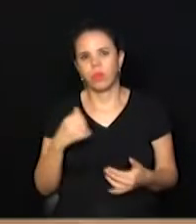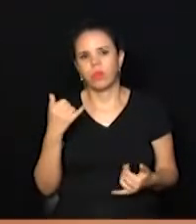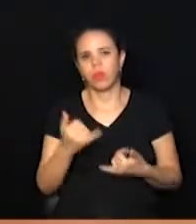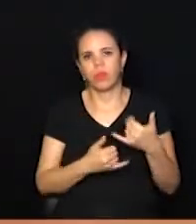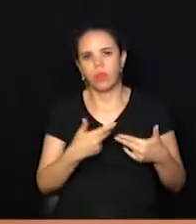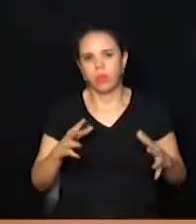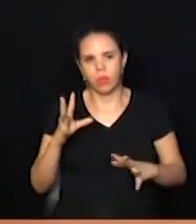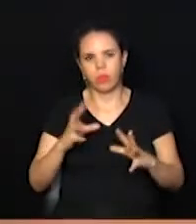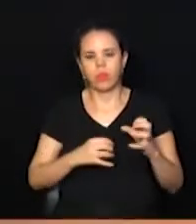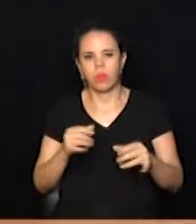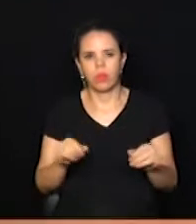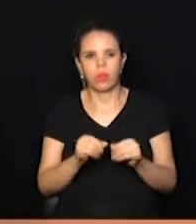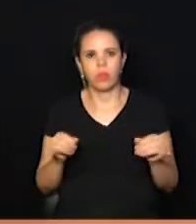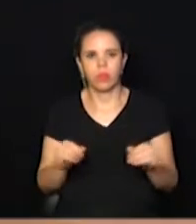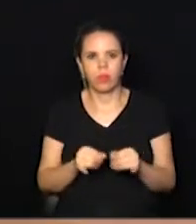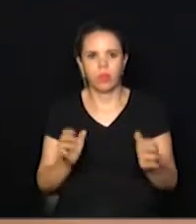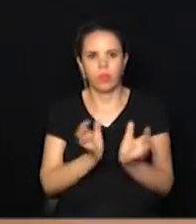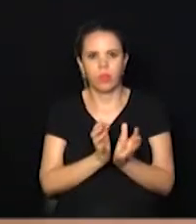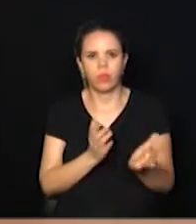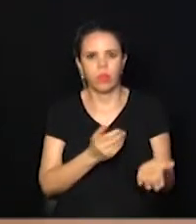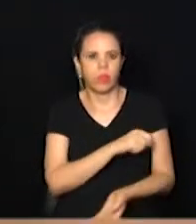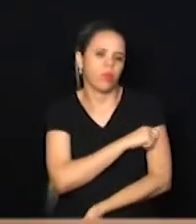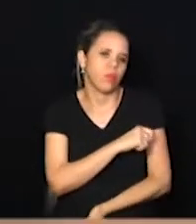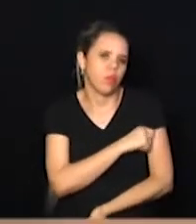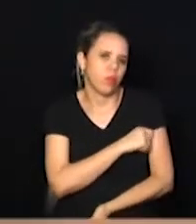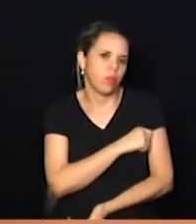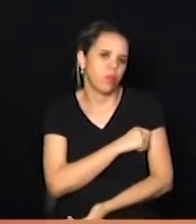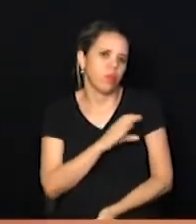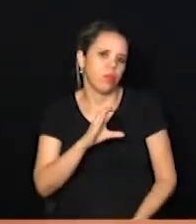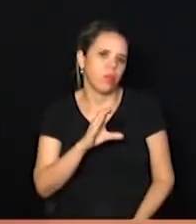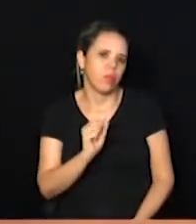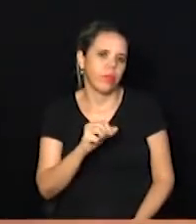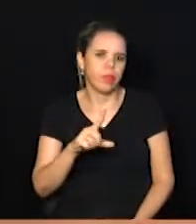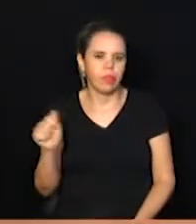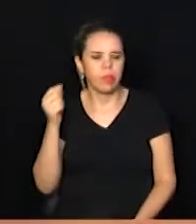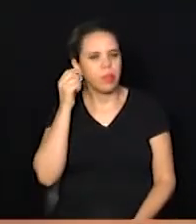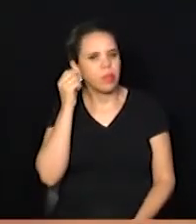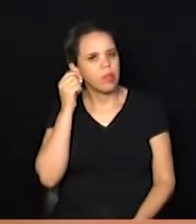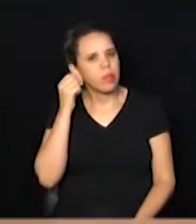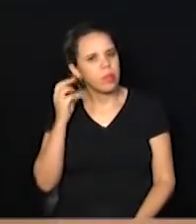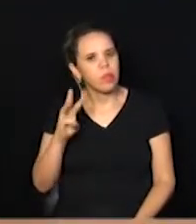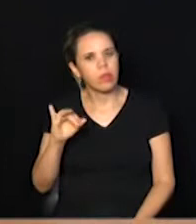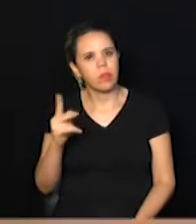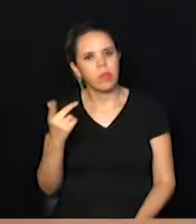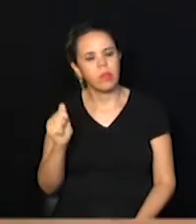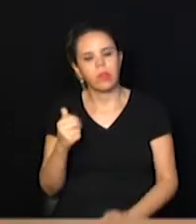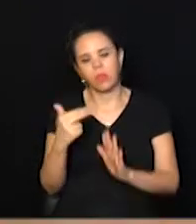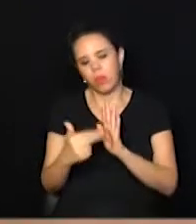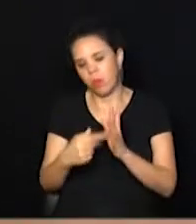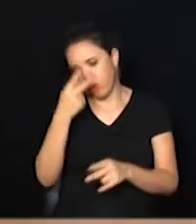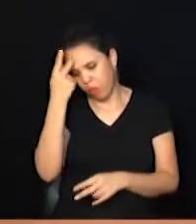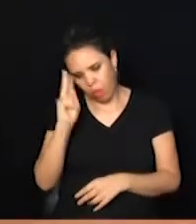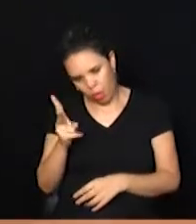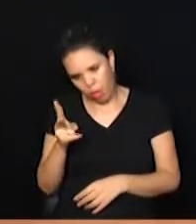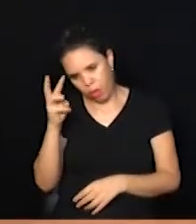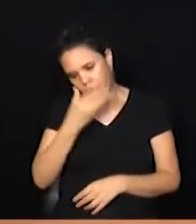tudo briga boba, né, do movimento estudantil, mas a Camila, que está aqui, o Willinha, o Otávio, a gente sempre nutriu